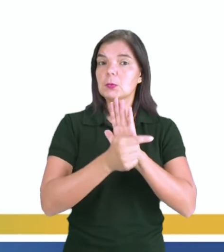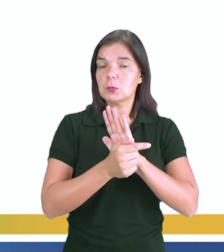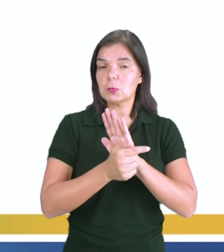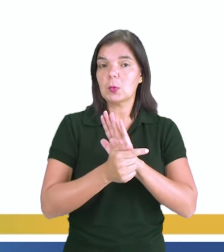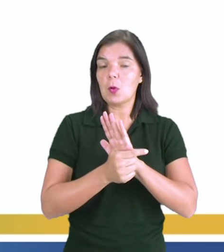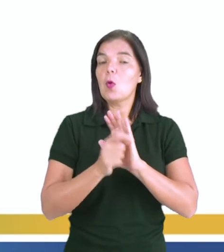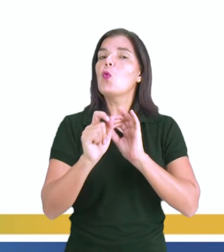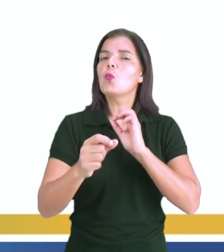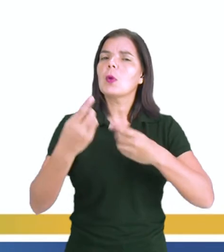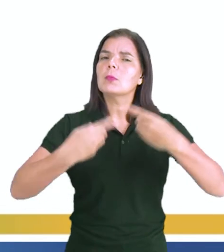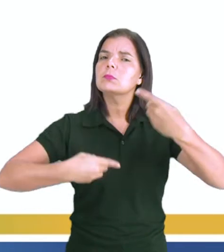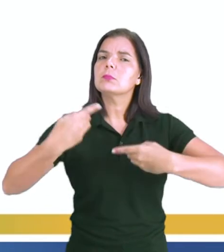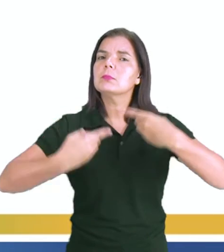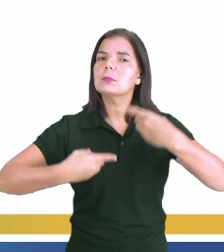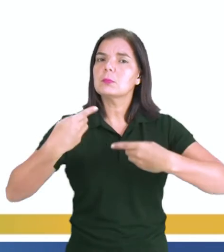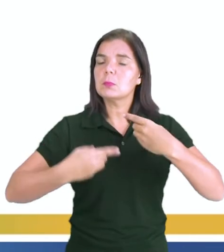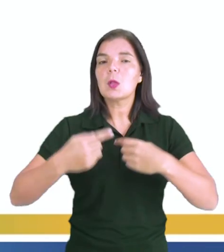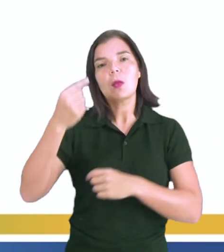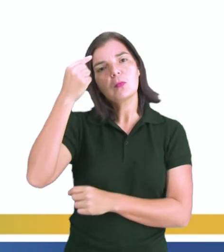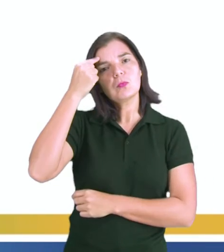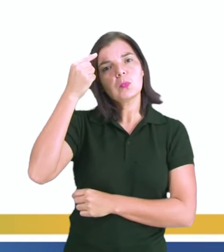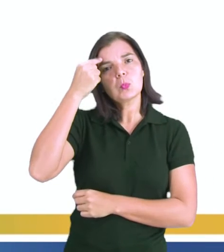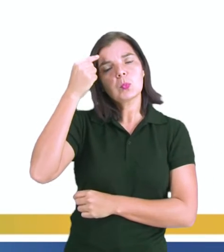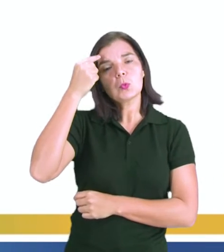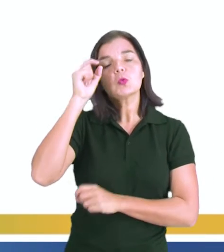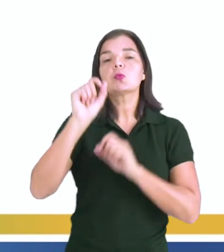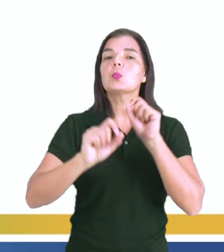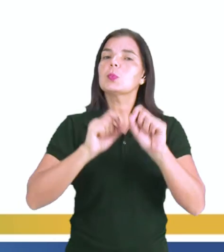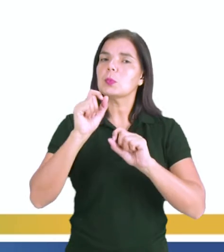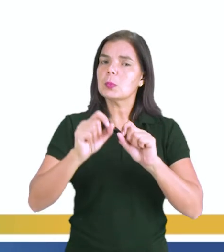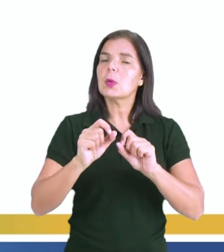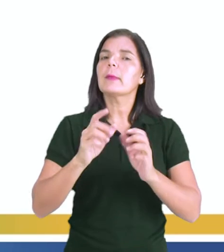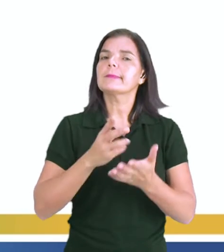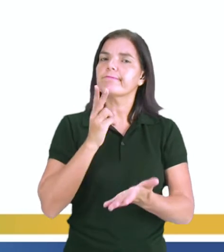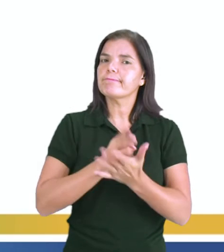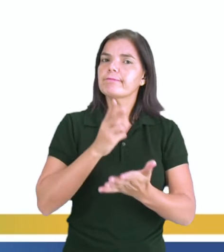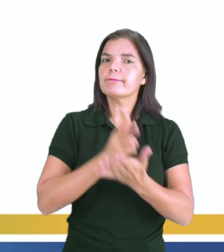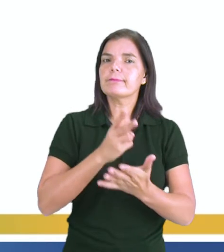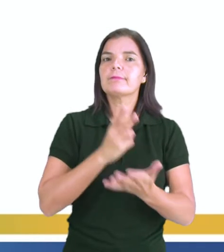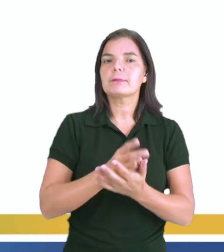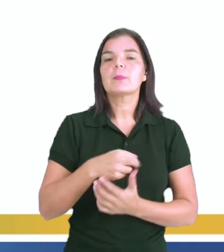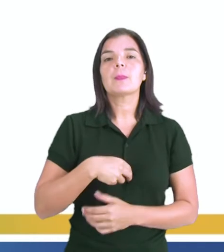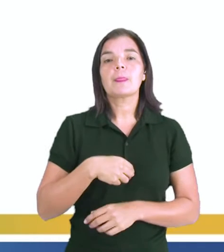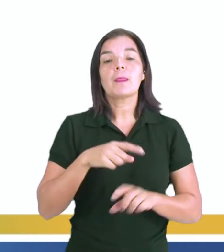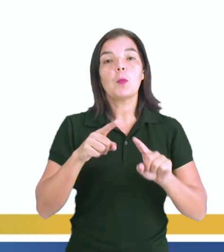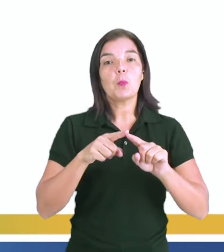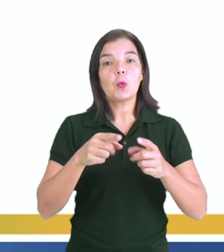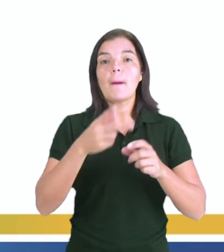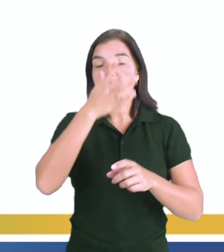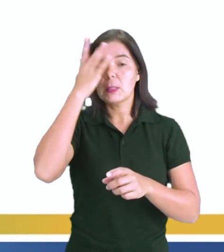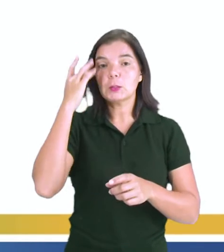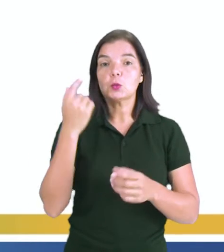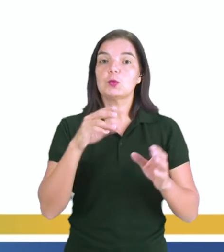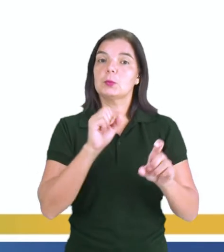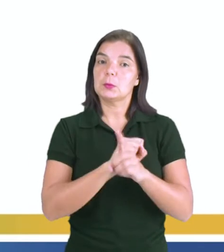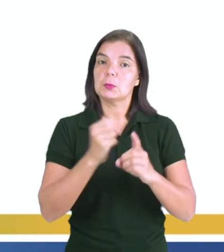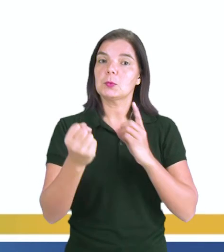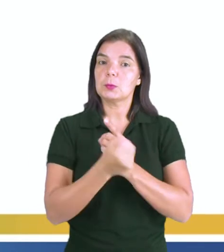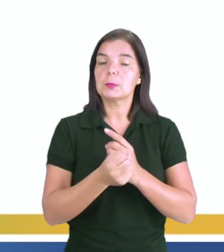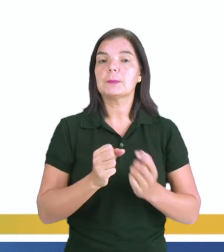é promover um debate e a reflexão sobre uma questão bastante pertinente para um determinado público da